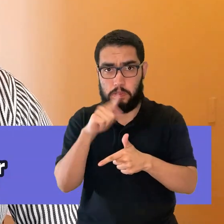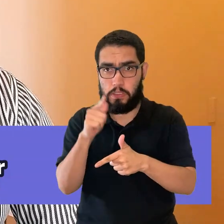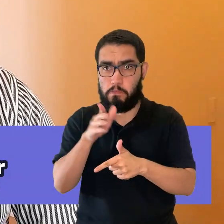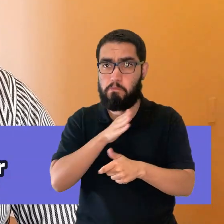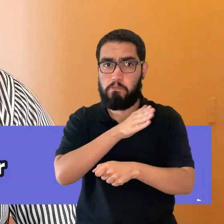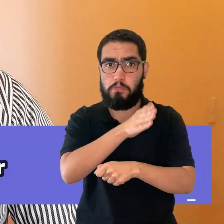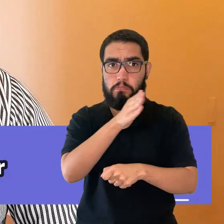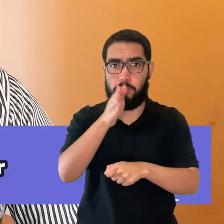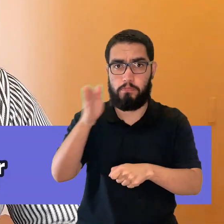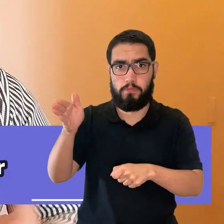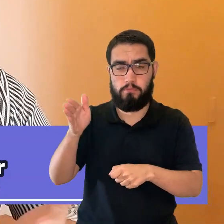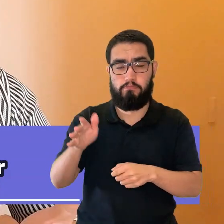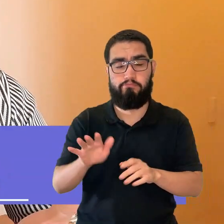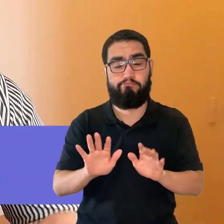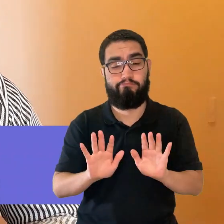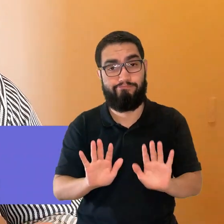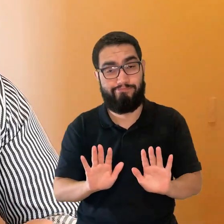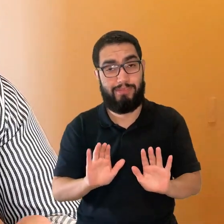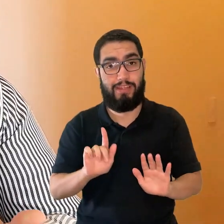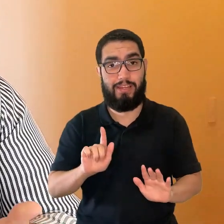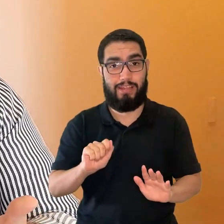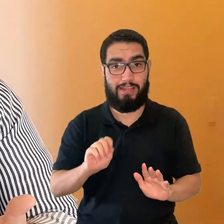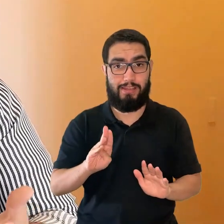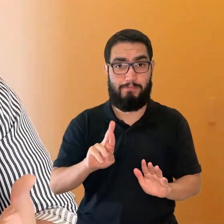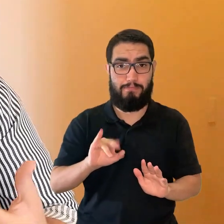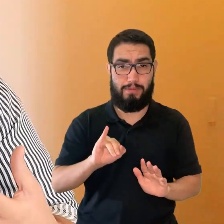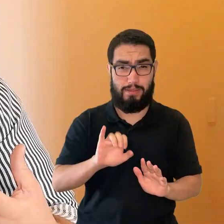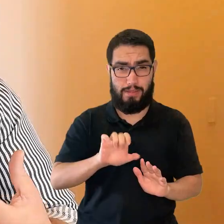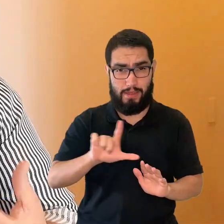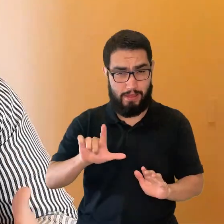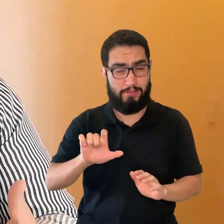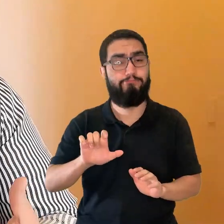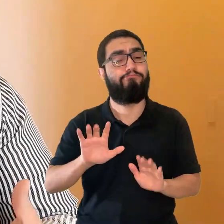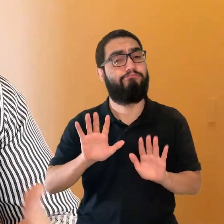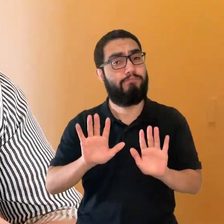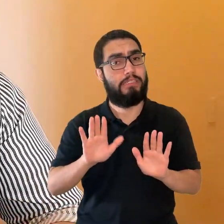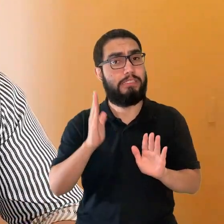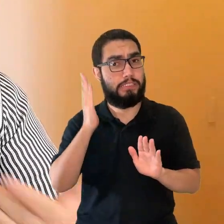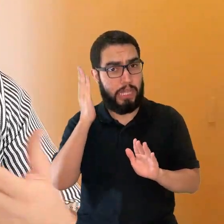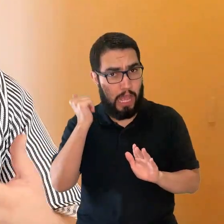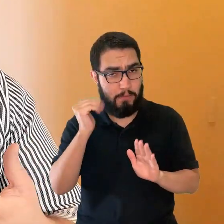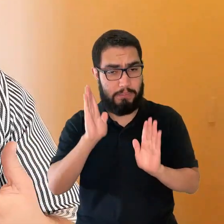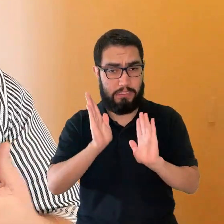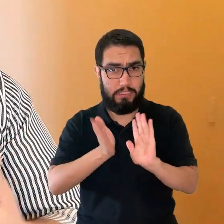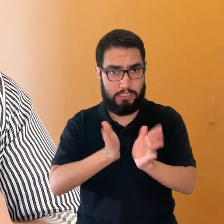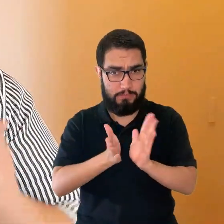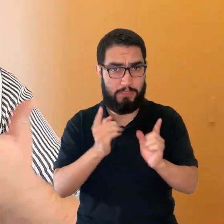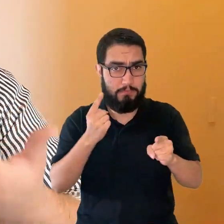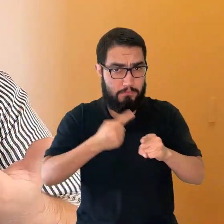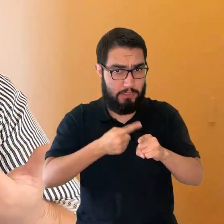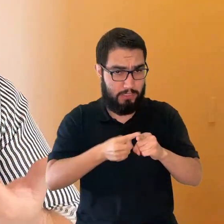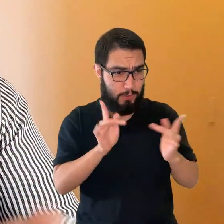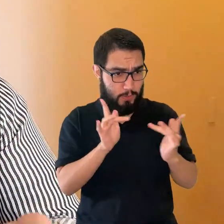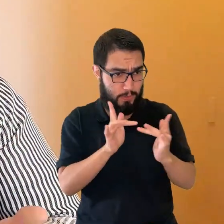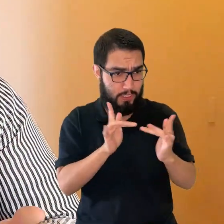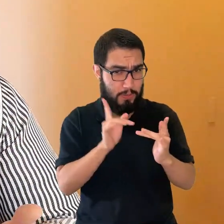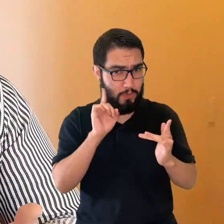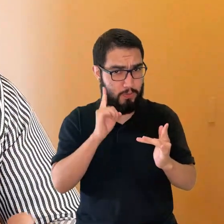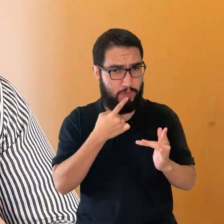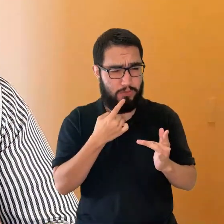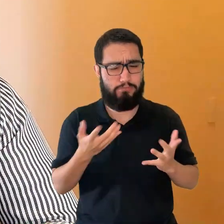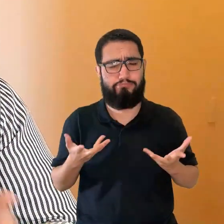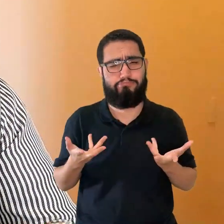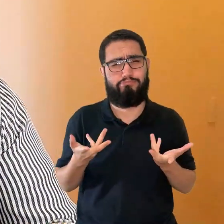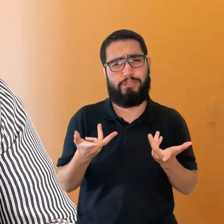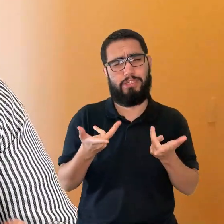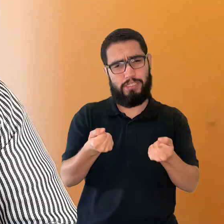de trabalho? A gente diz assim, Gabriele, a questão de você saber Libras, única e puramente por ter contato com os surdos,